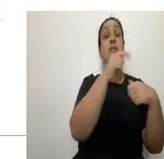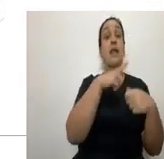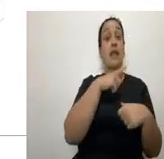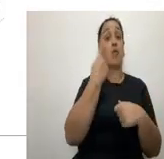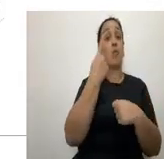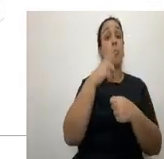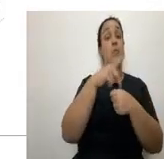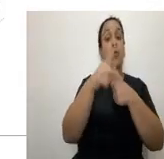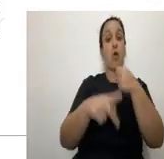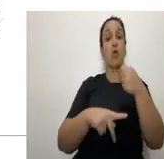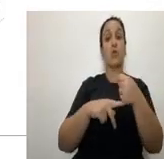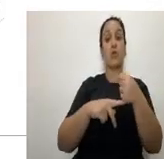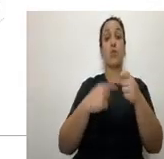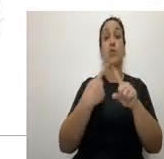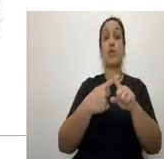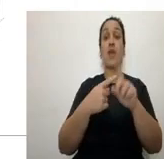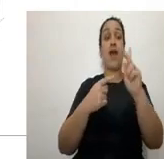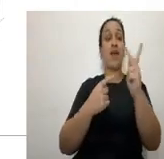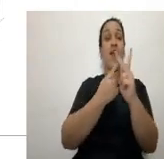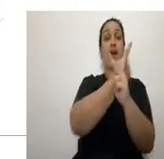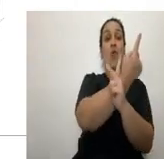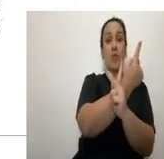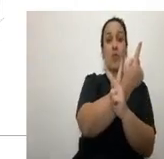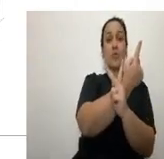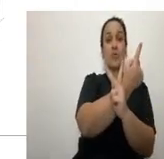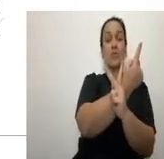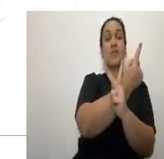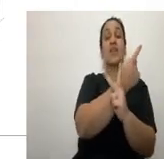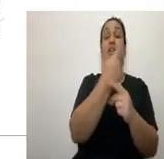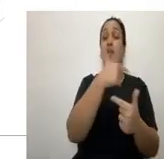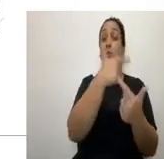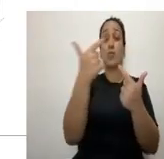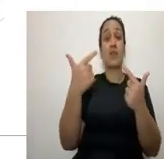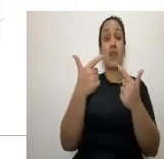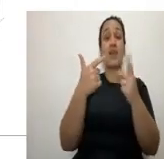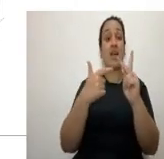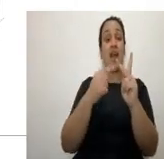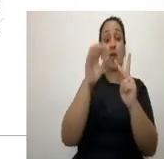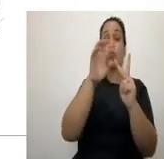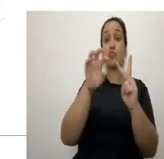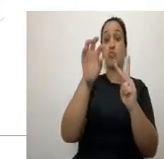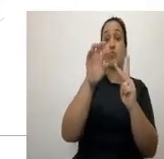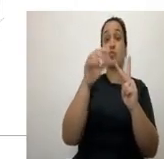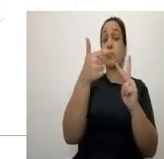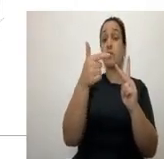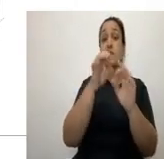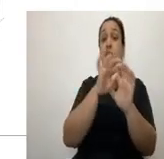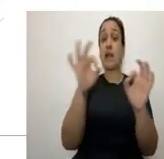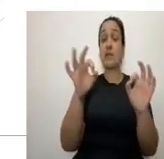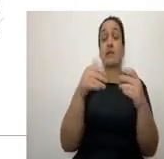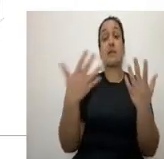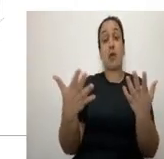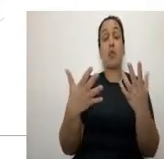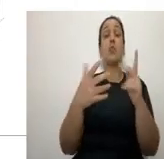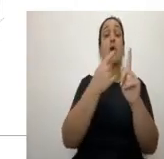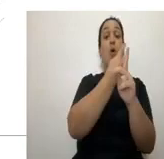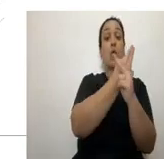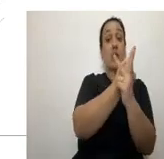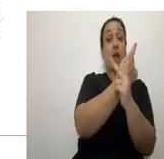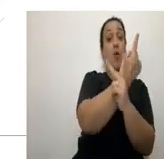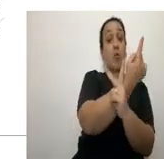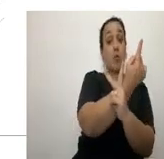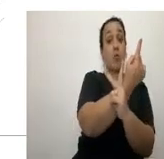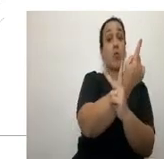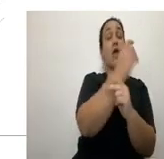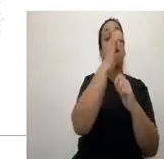atômico 1, ele tem um próton, e como ele não tem nenhuma carga representada, eu estou fazendo a distribuição